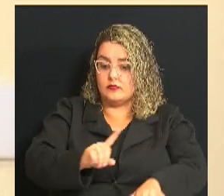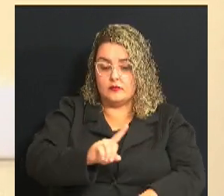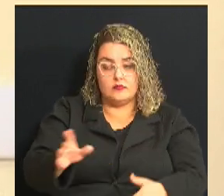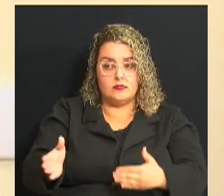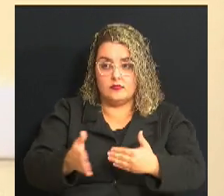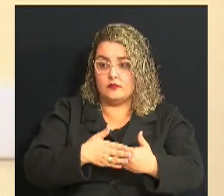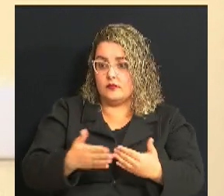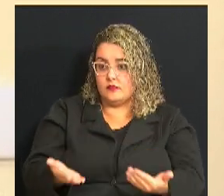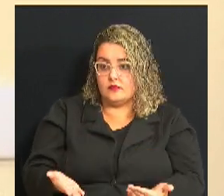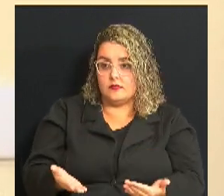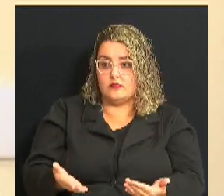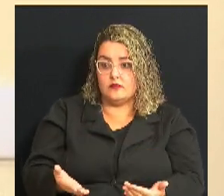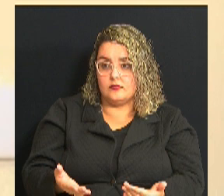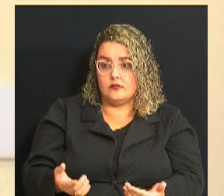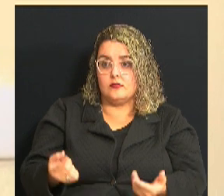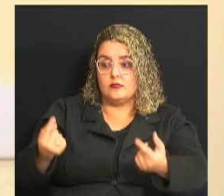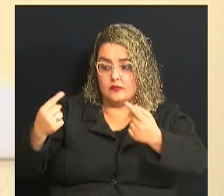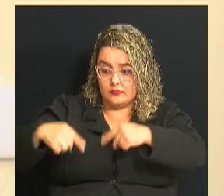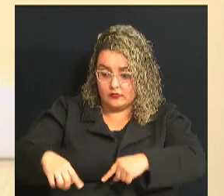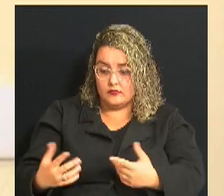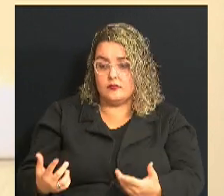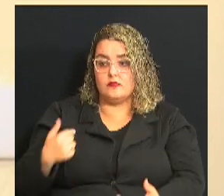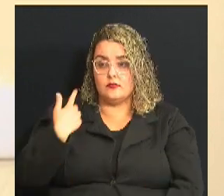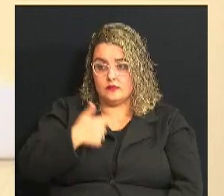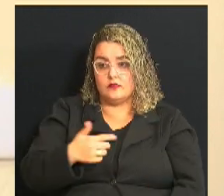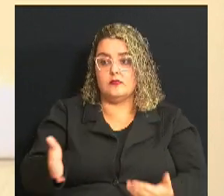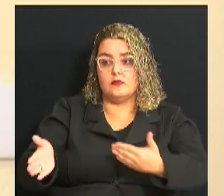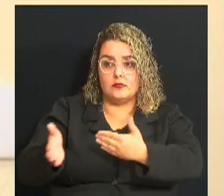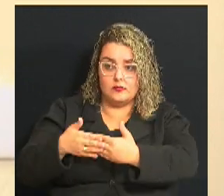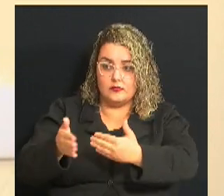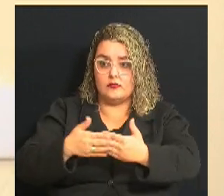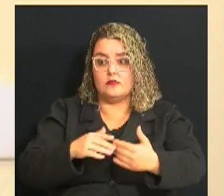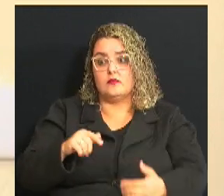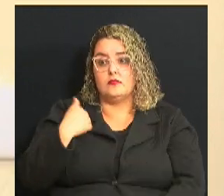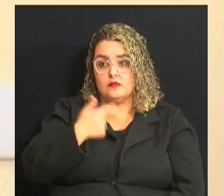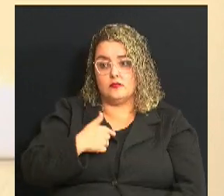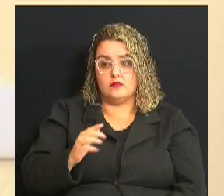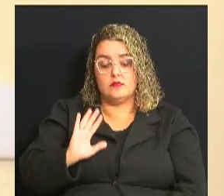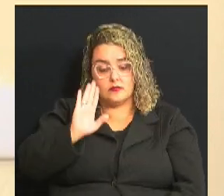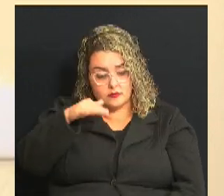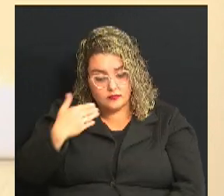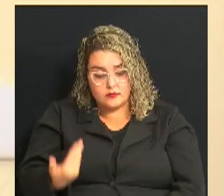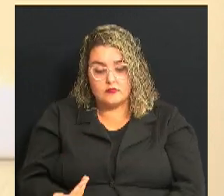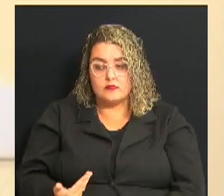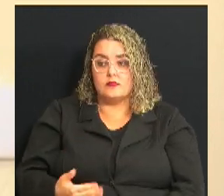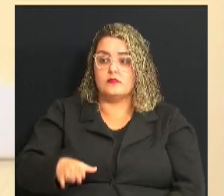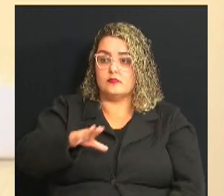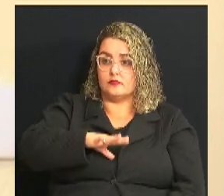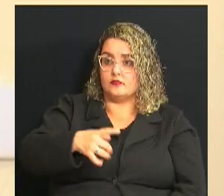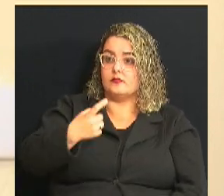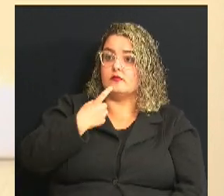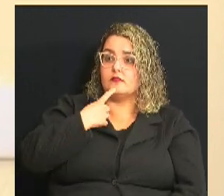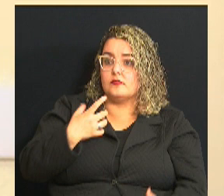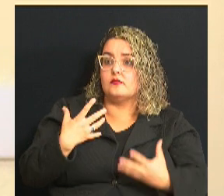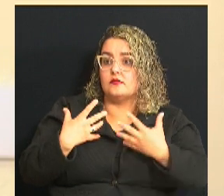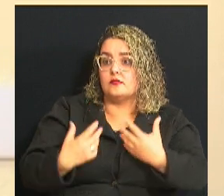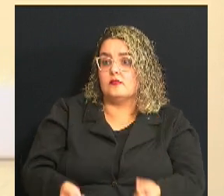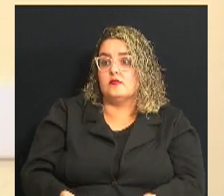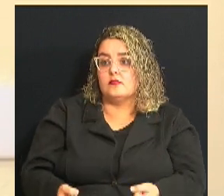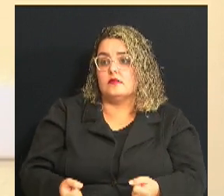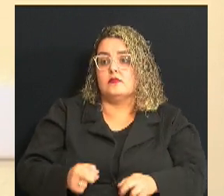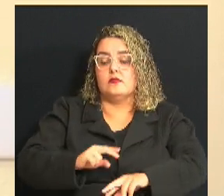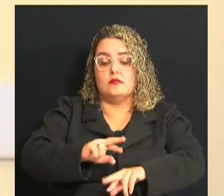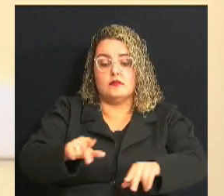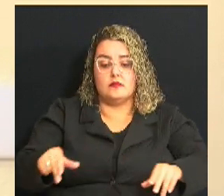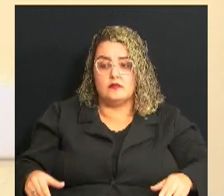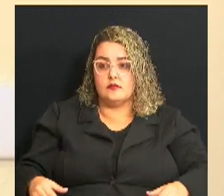grandes concorrentes nossos fecharam, e isso foi uma honra, e Campinas nos recebeu, a gente pôde fazer milhares de exames de